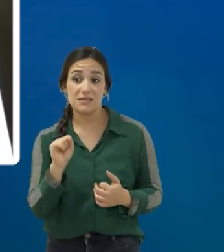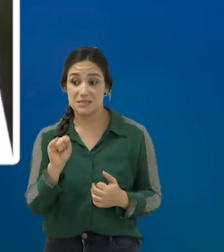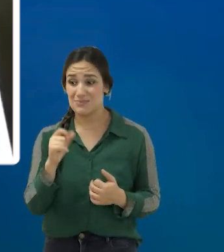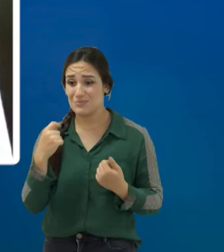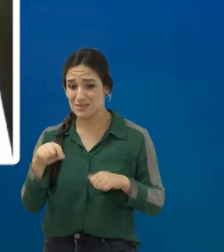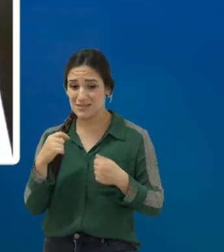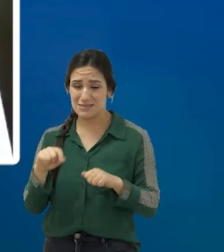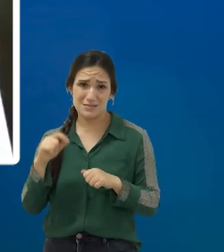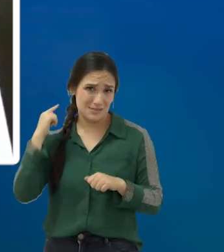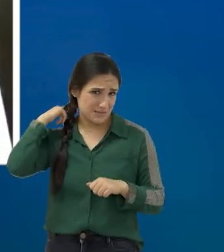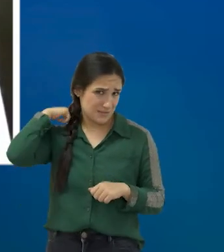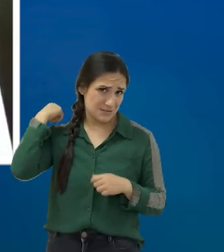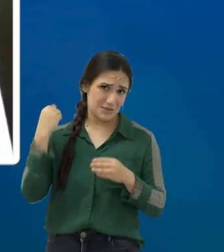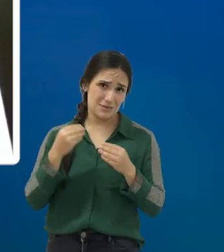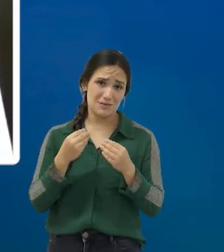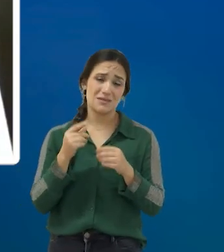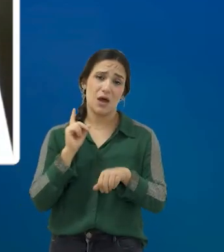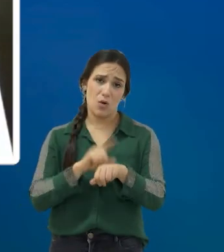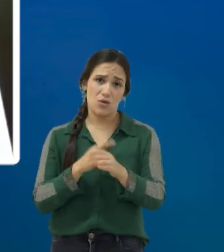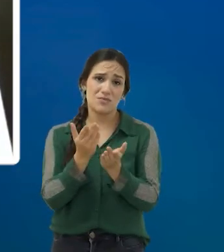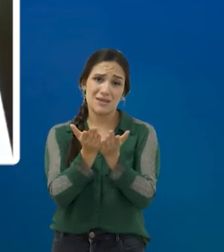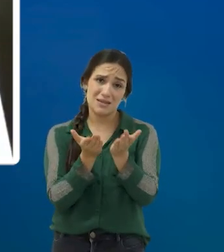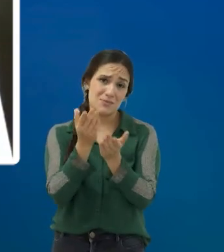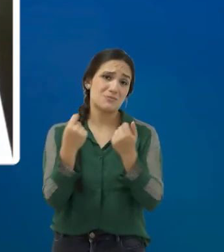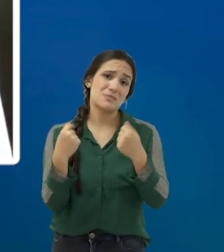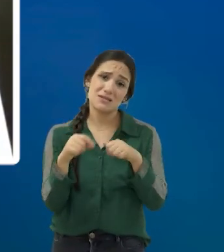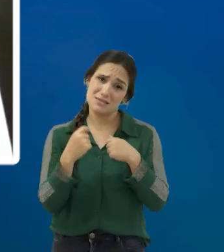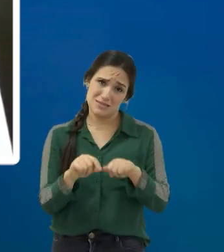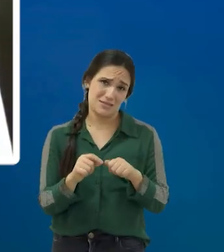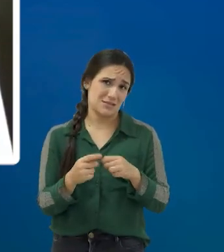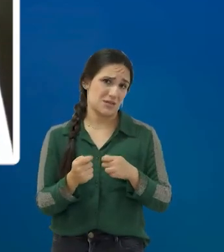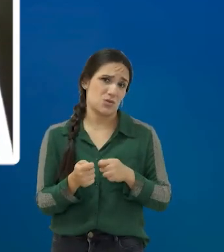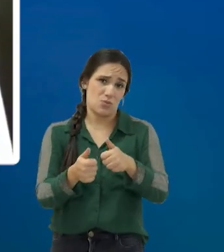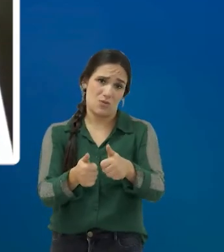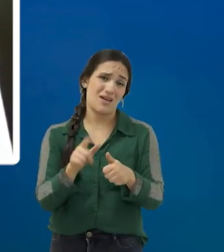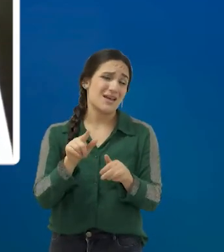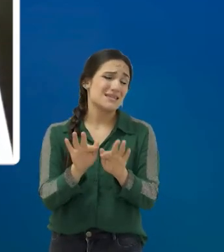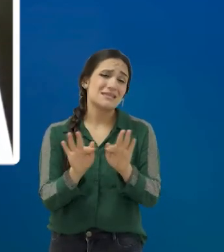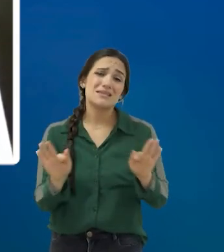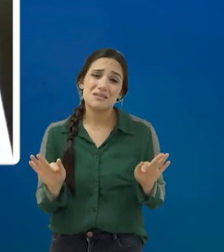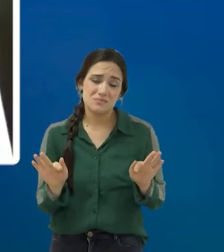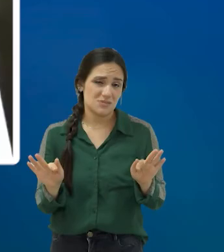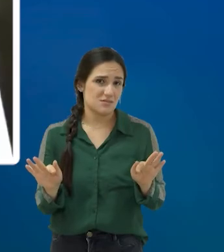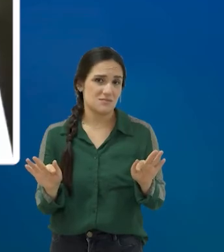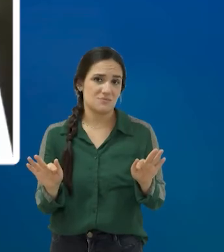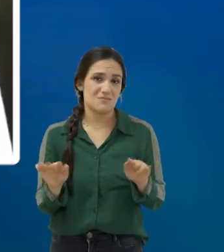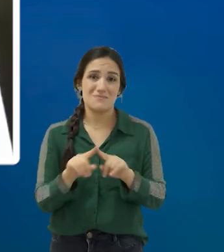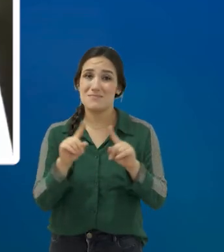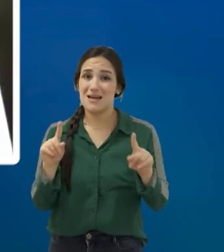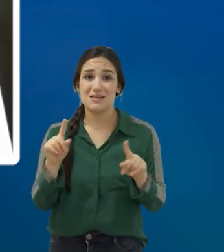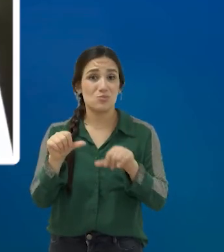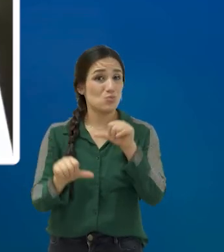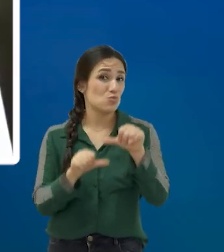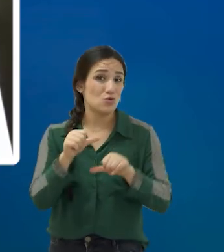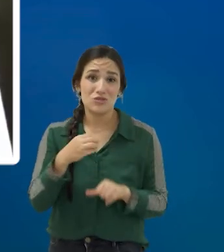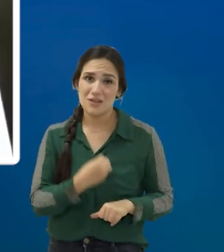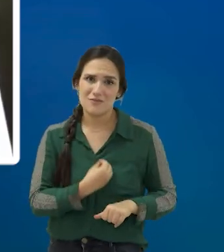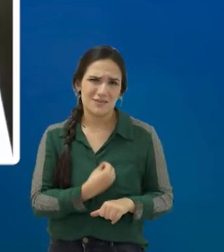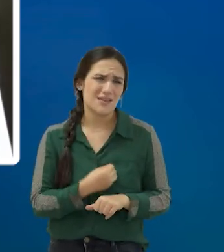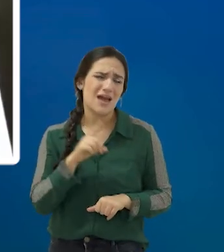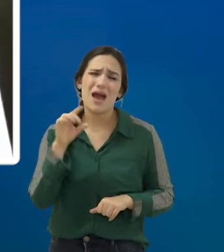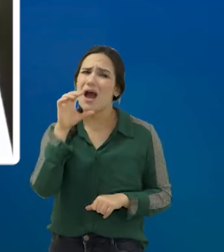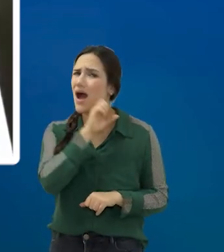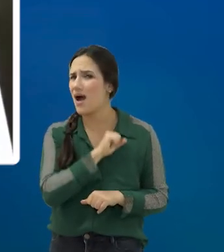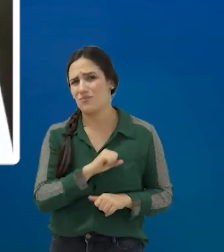de um transplante de medula, eles vão precisar lá no fim do tratamento da própria medula. Então, são gestos tão simples e